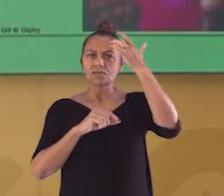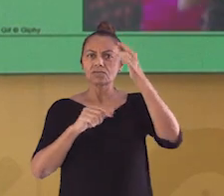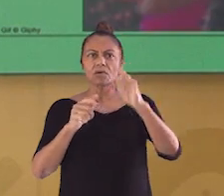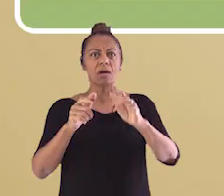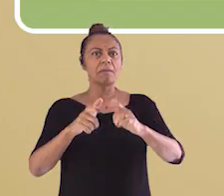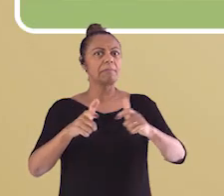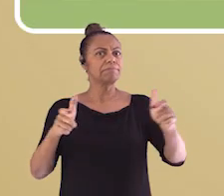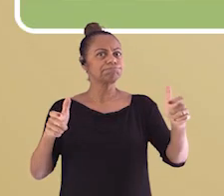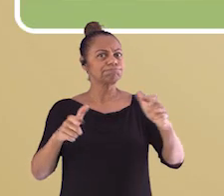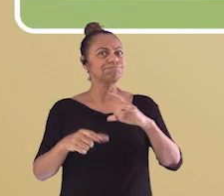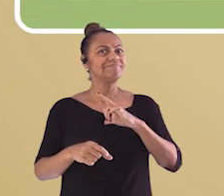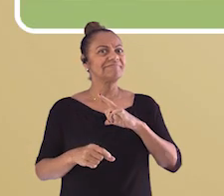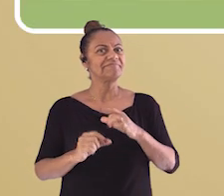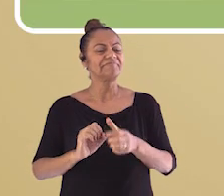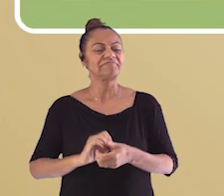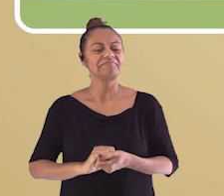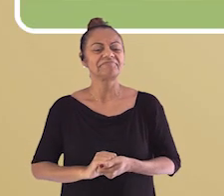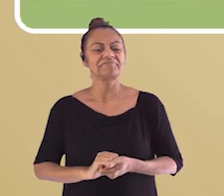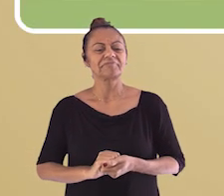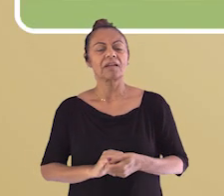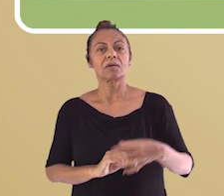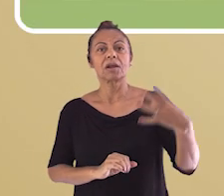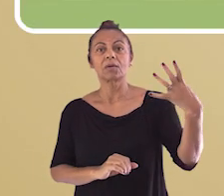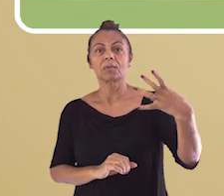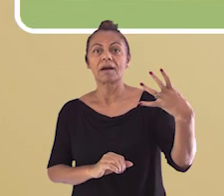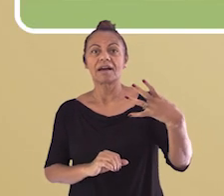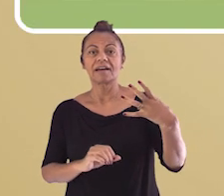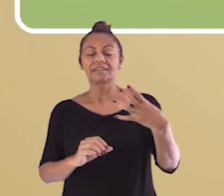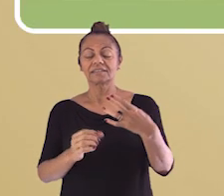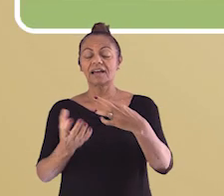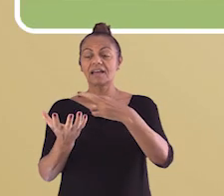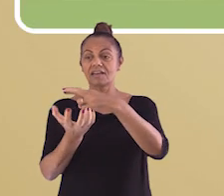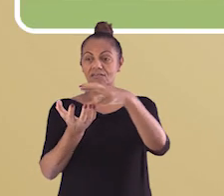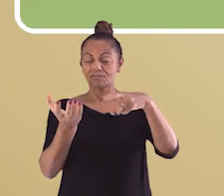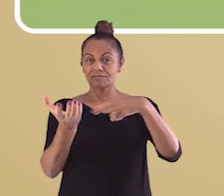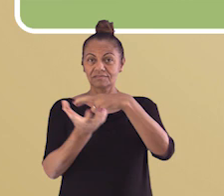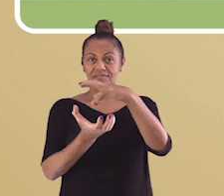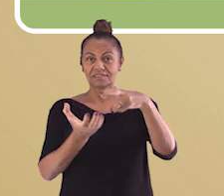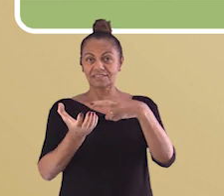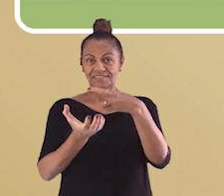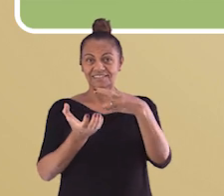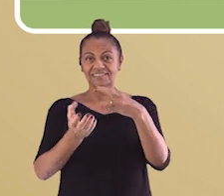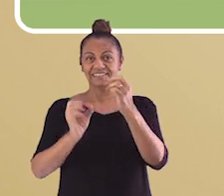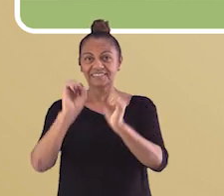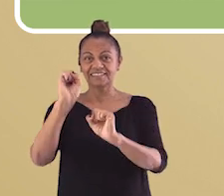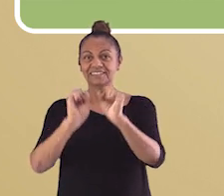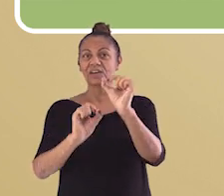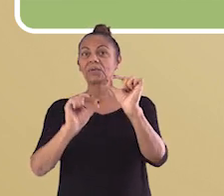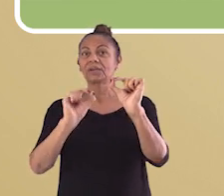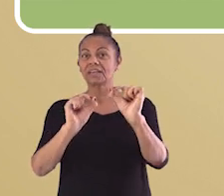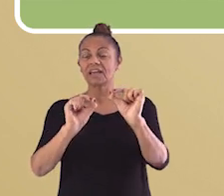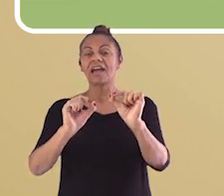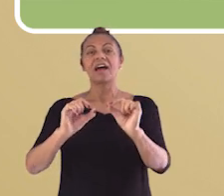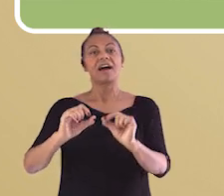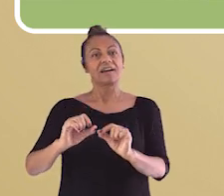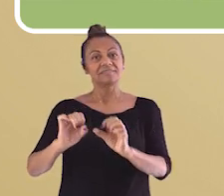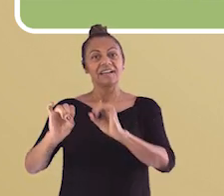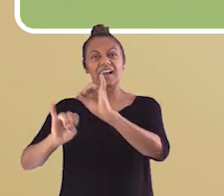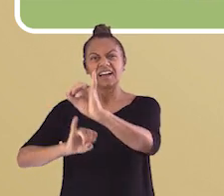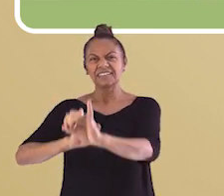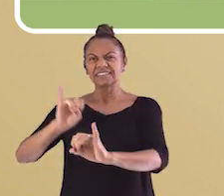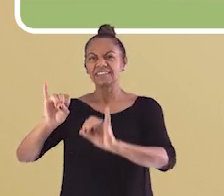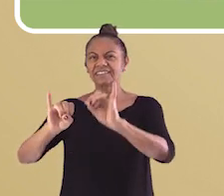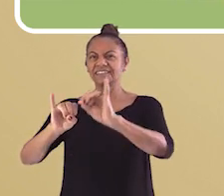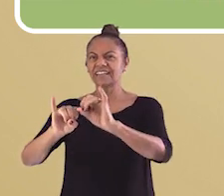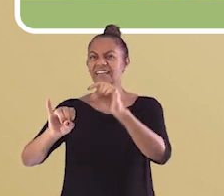GIF. Quarta Revolução Industrial. A quarta Revolução Industrial é a internet